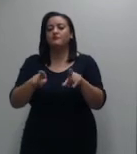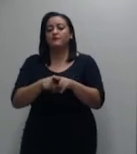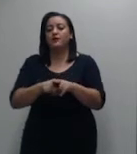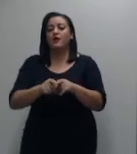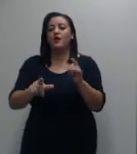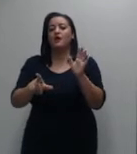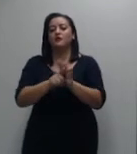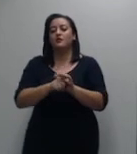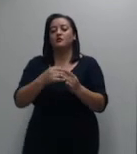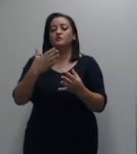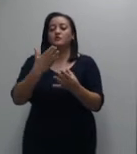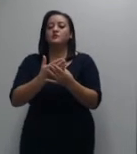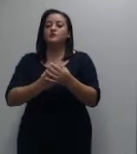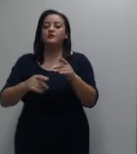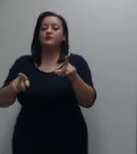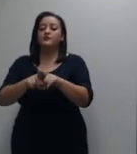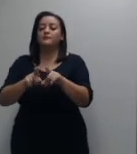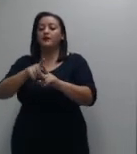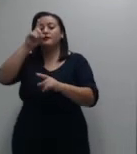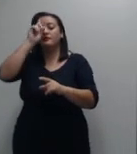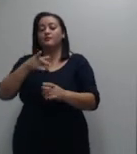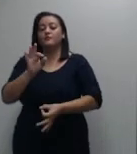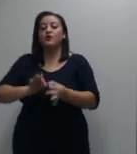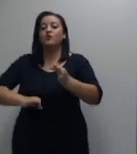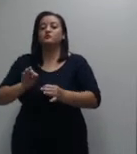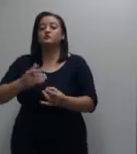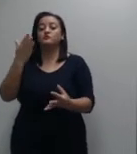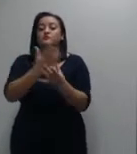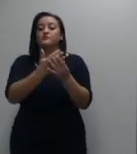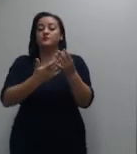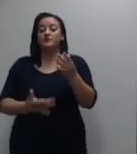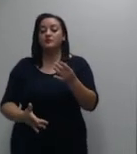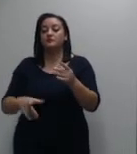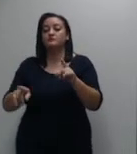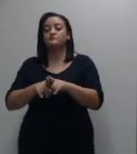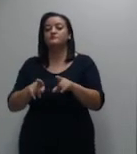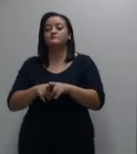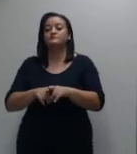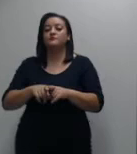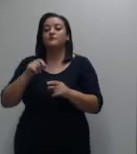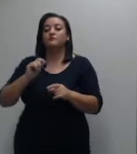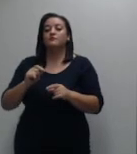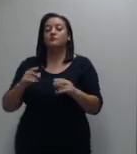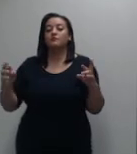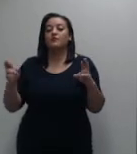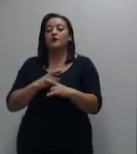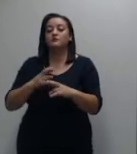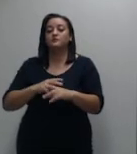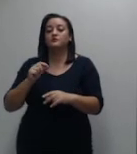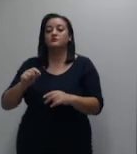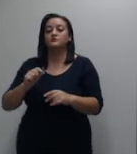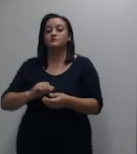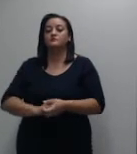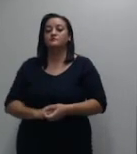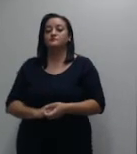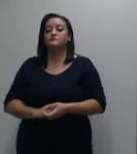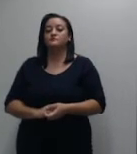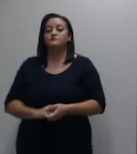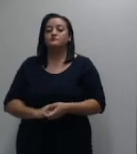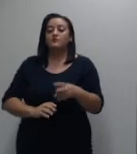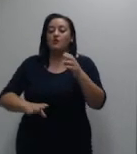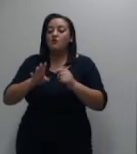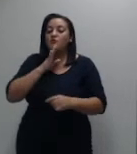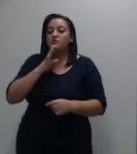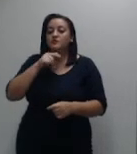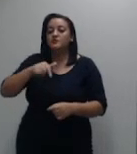legislação processual e se determinou o julgamento dos embargos de declaração onde se pede justamente é a apreciação do